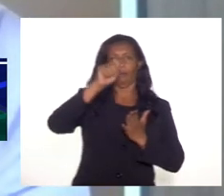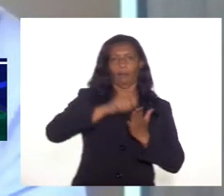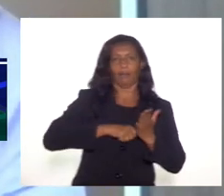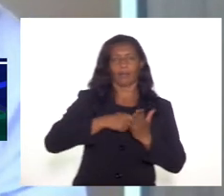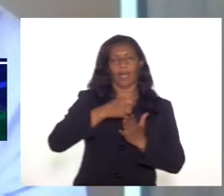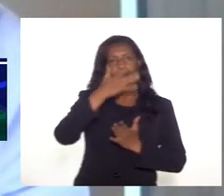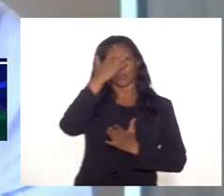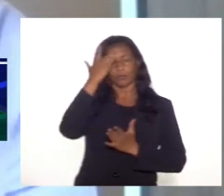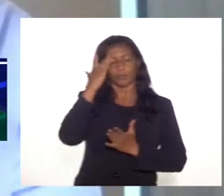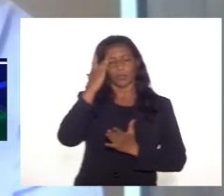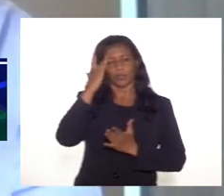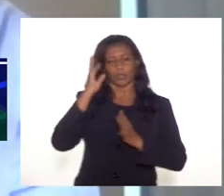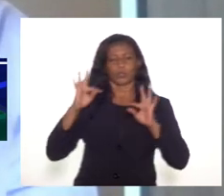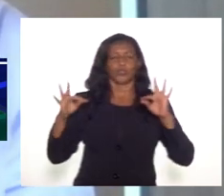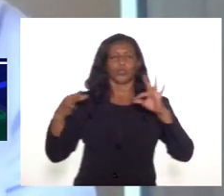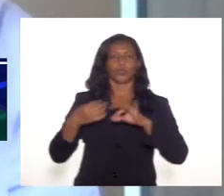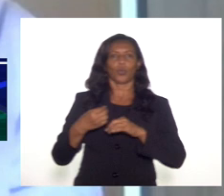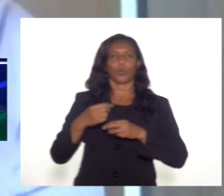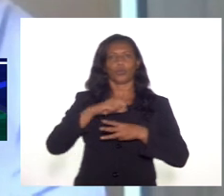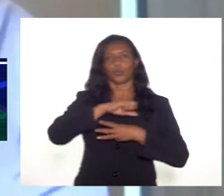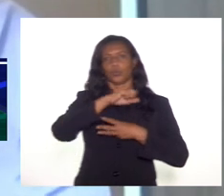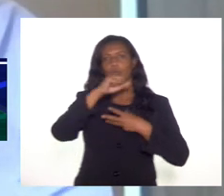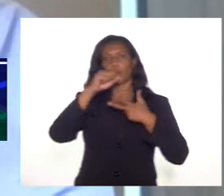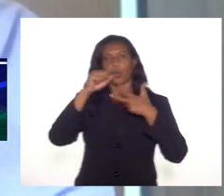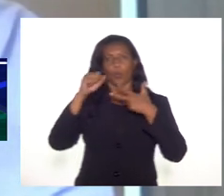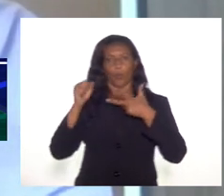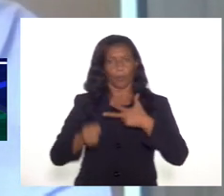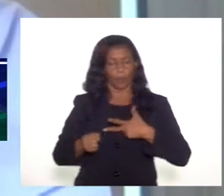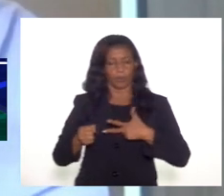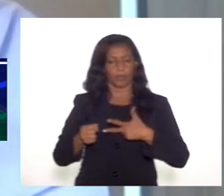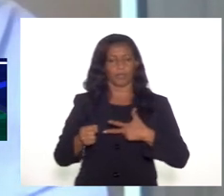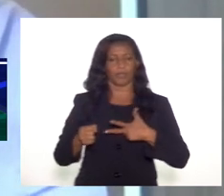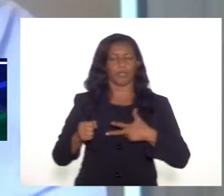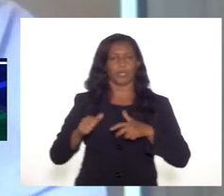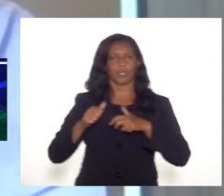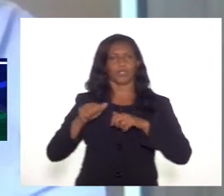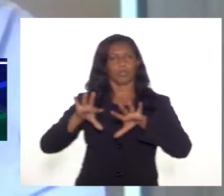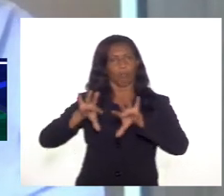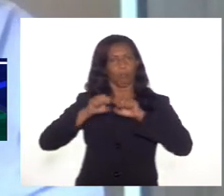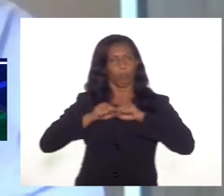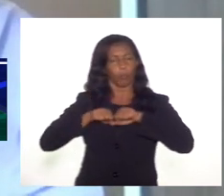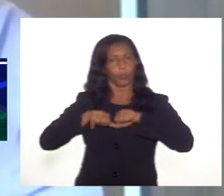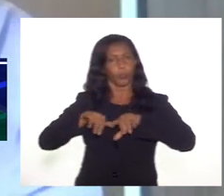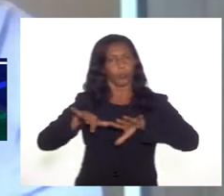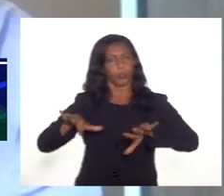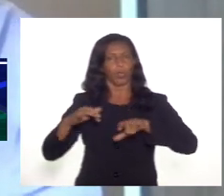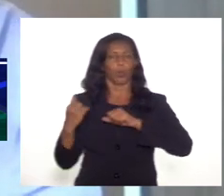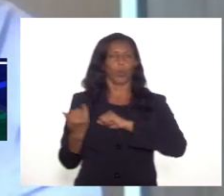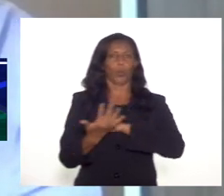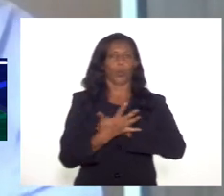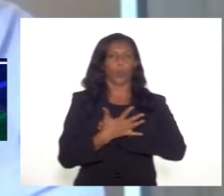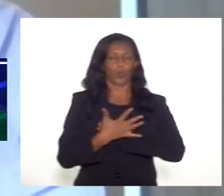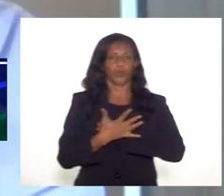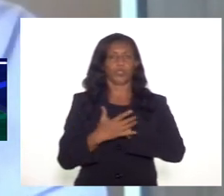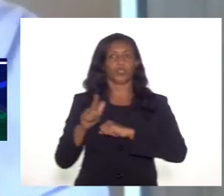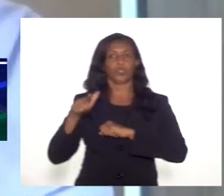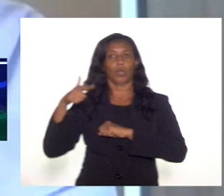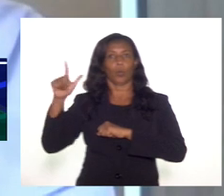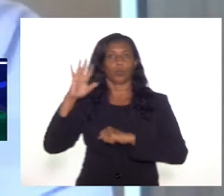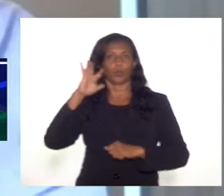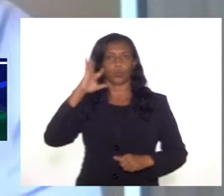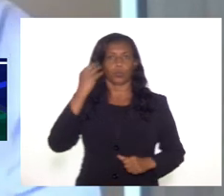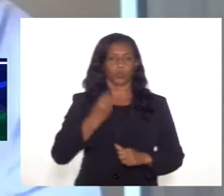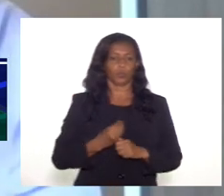estaduais de todos os poderes contagiados pela pandemia oriundo do vírus covid-19 e da outras providências.